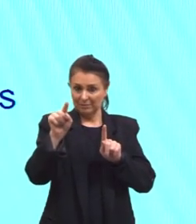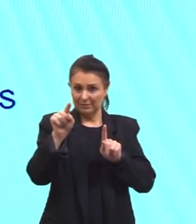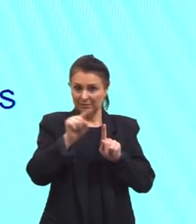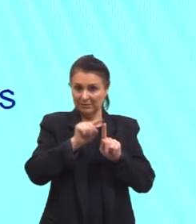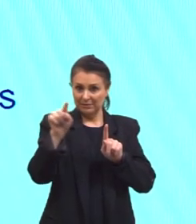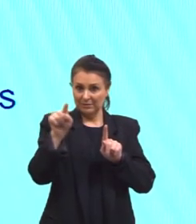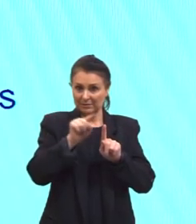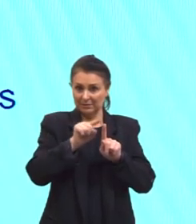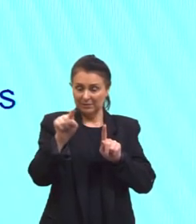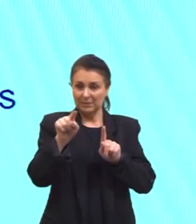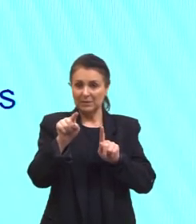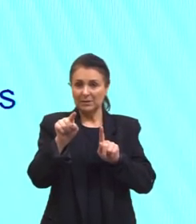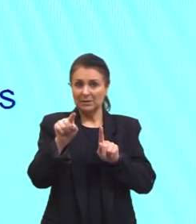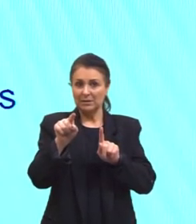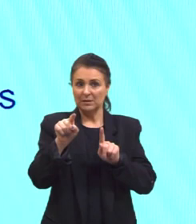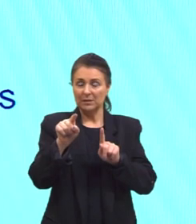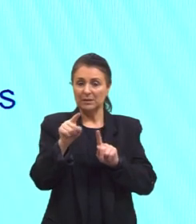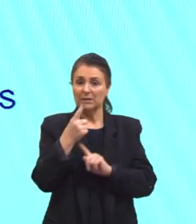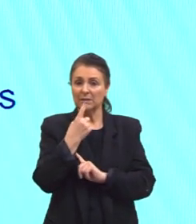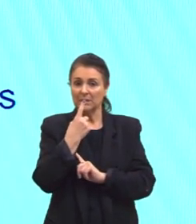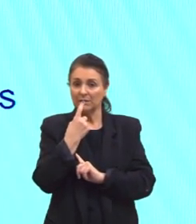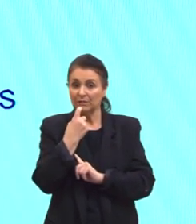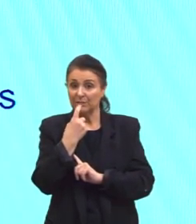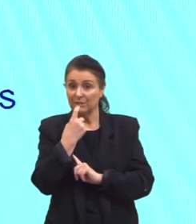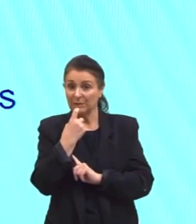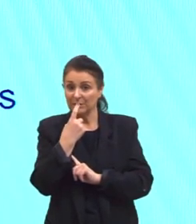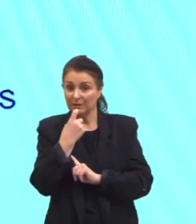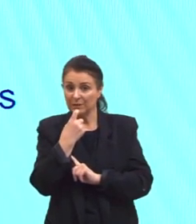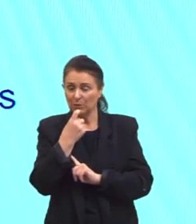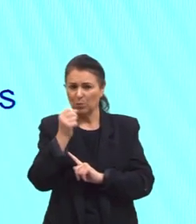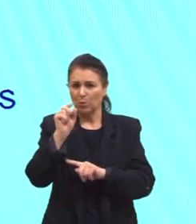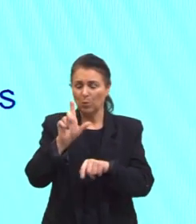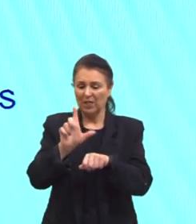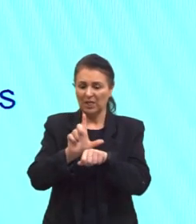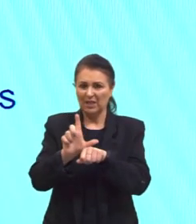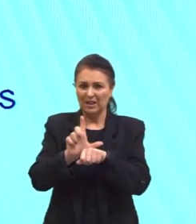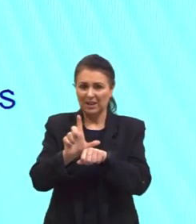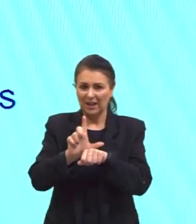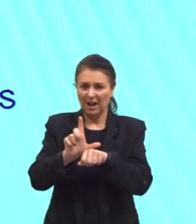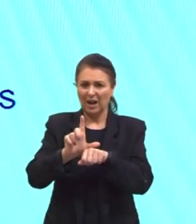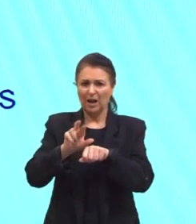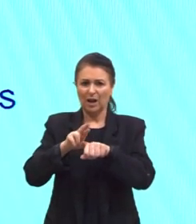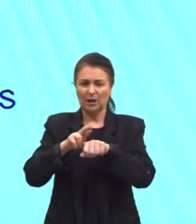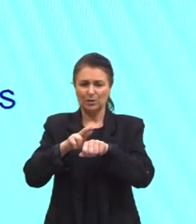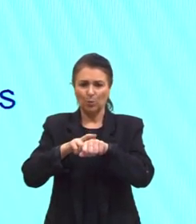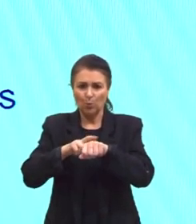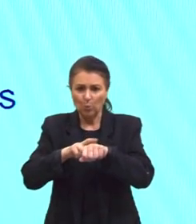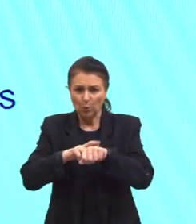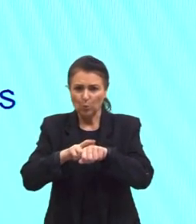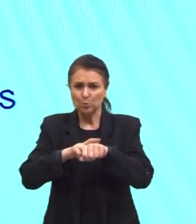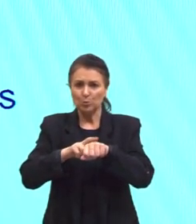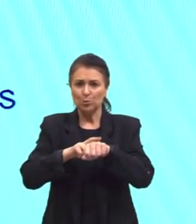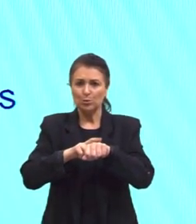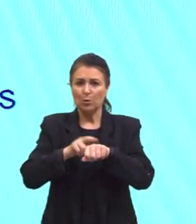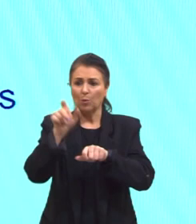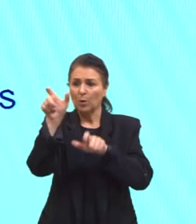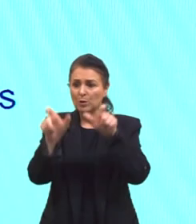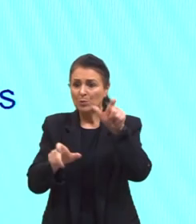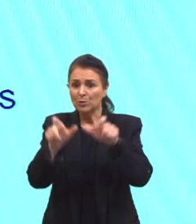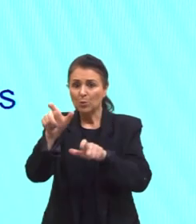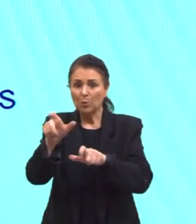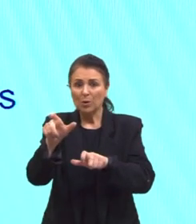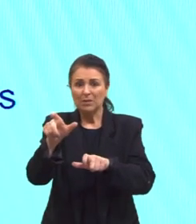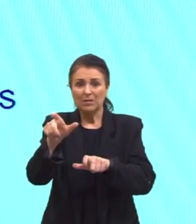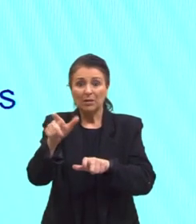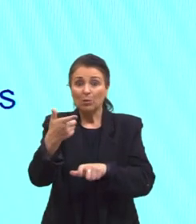em laranja laranja não desculpa em lilás aqui em roxo é a são as pessoas que vão passar